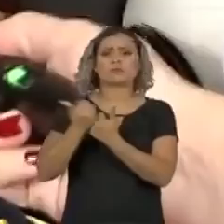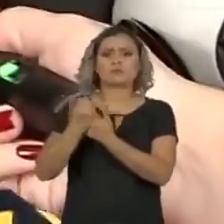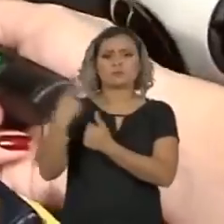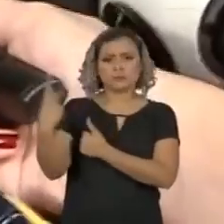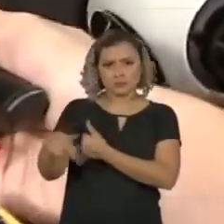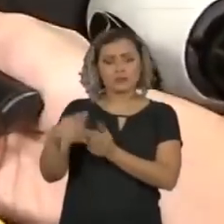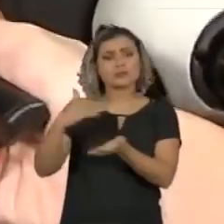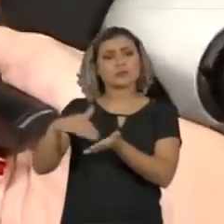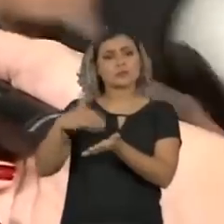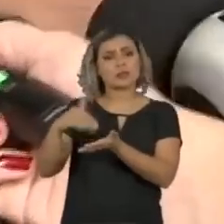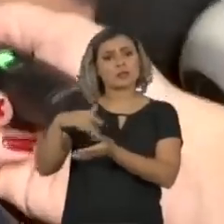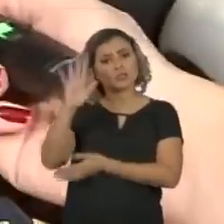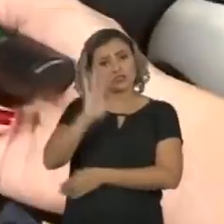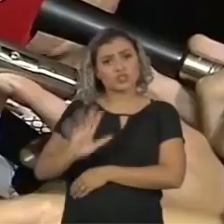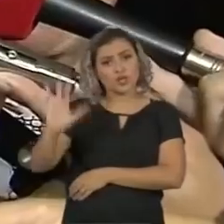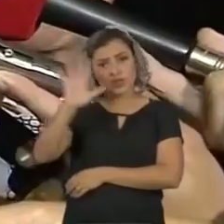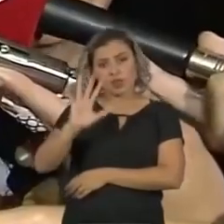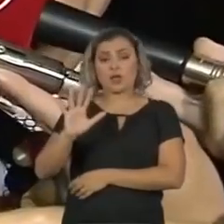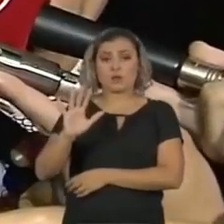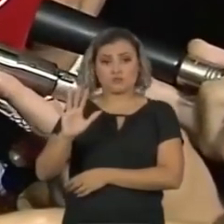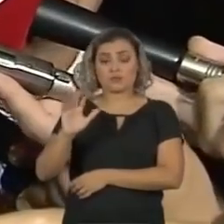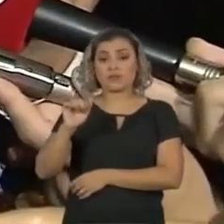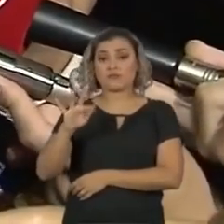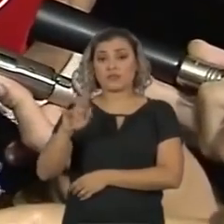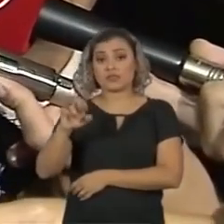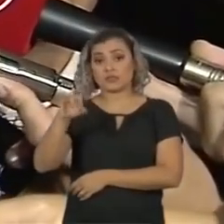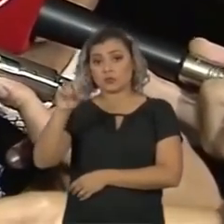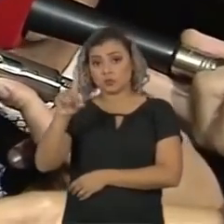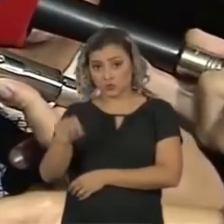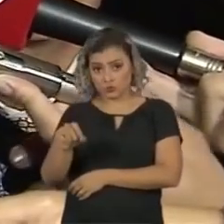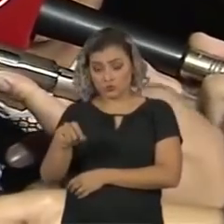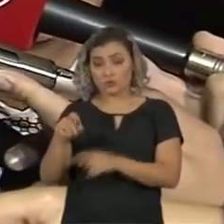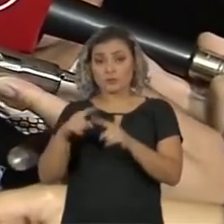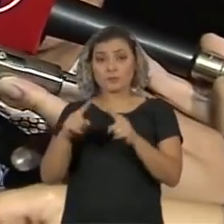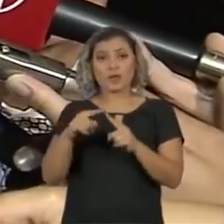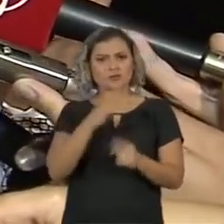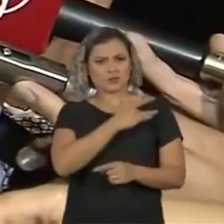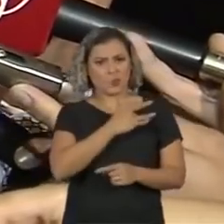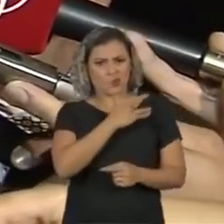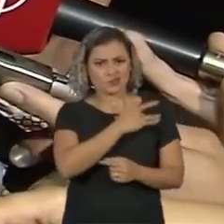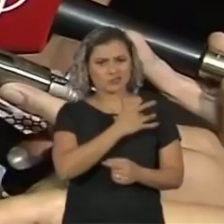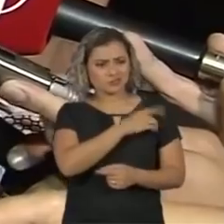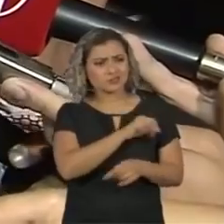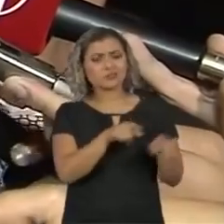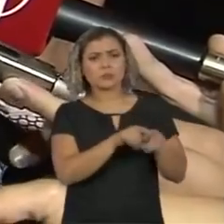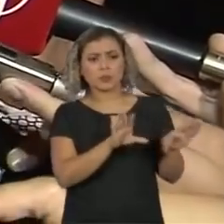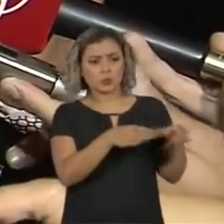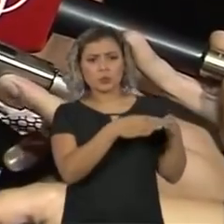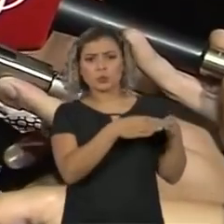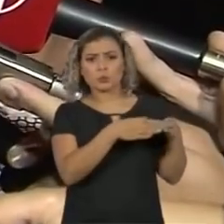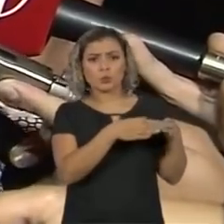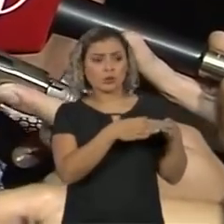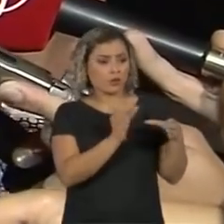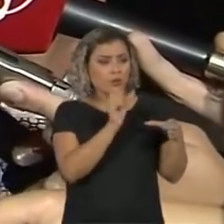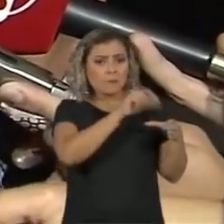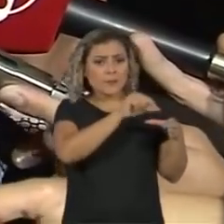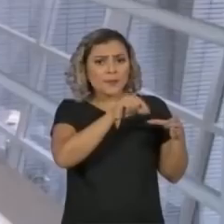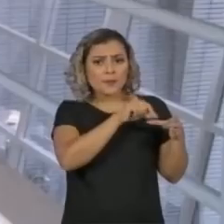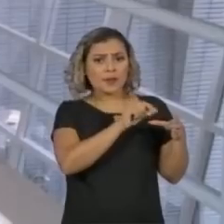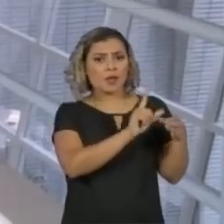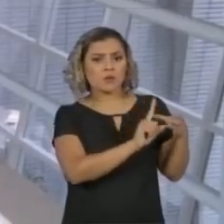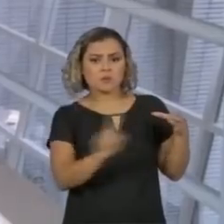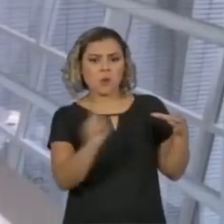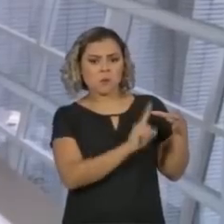na Secretaria-Geral, Fernando Moura. A queda dos assessores de Onyx Lorenzoni é mais um lance do esvaziamento das funções do